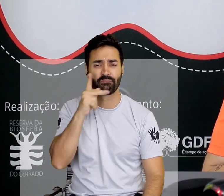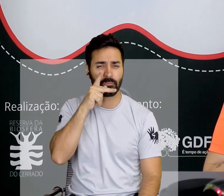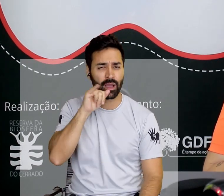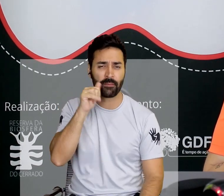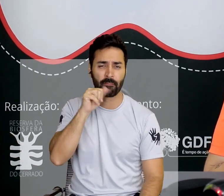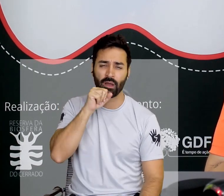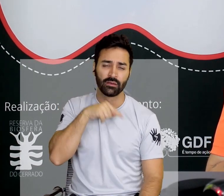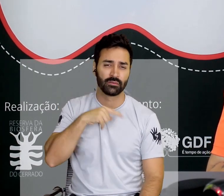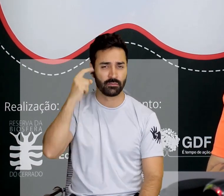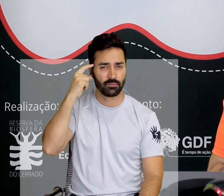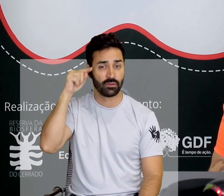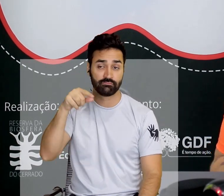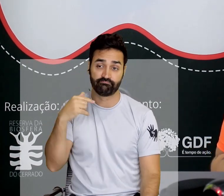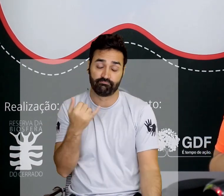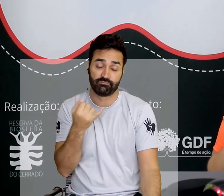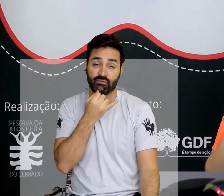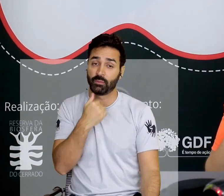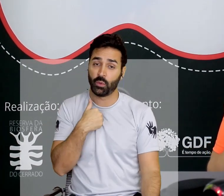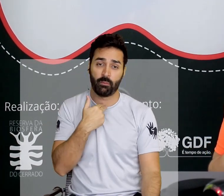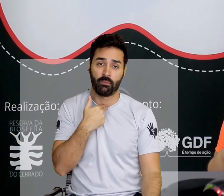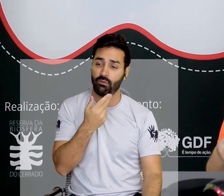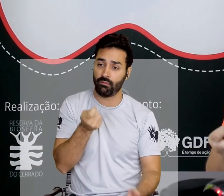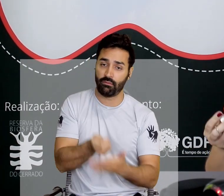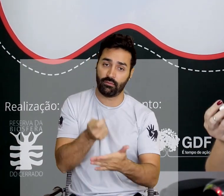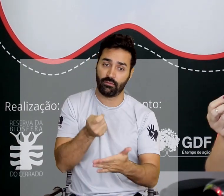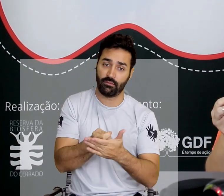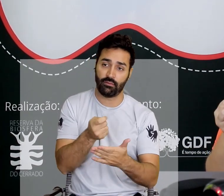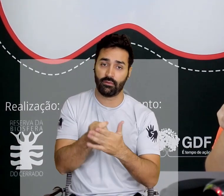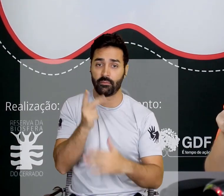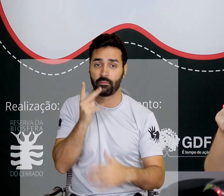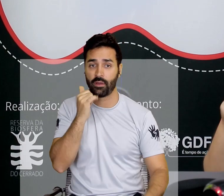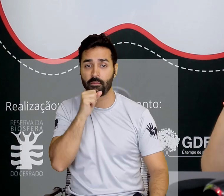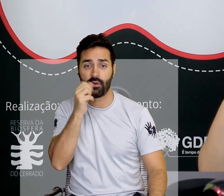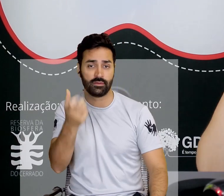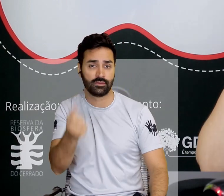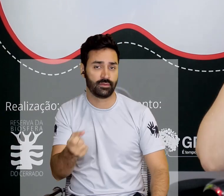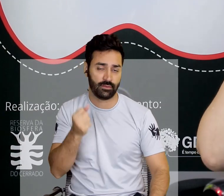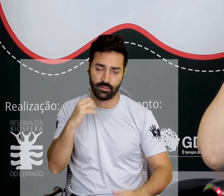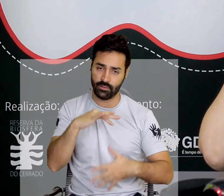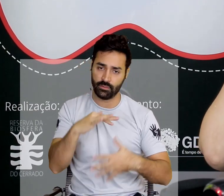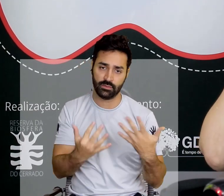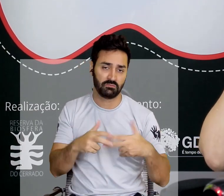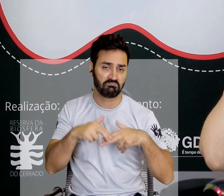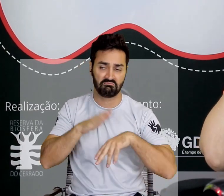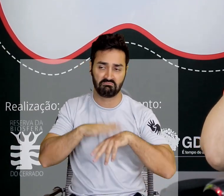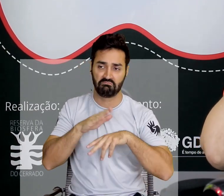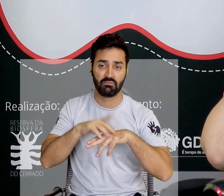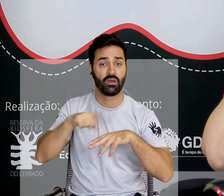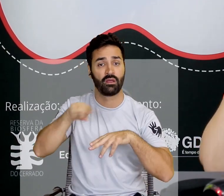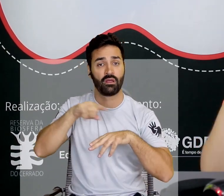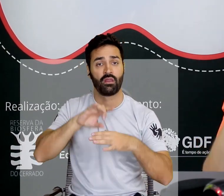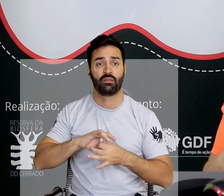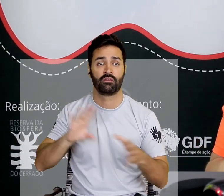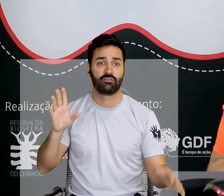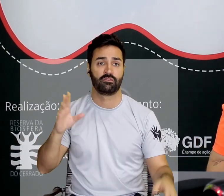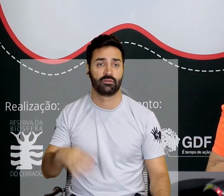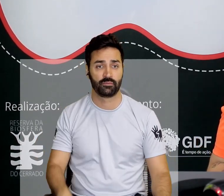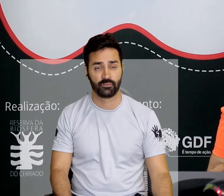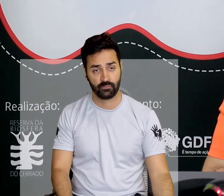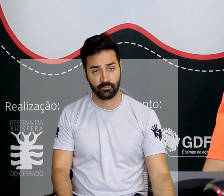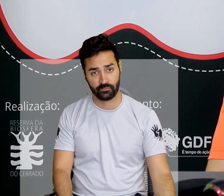gente não pode obrigar esses pais a aceitar a língua de sinais, né? Que é, querendo ou não, uma opção deles.